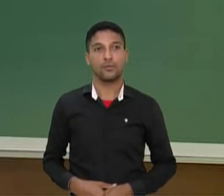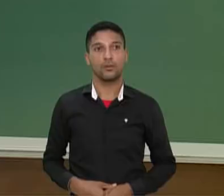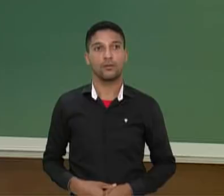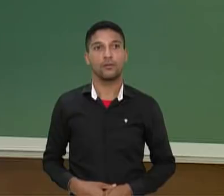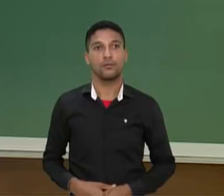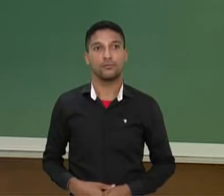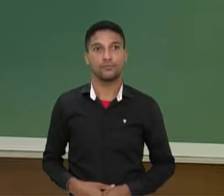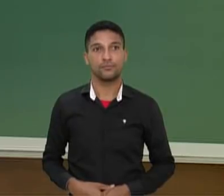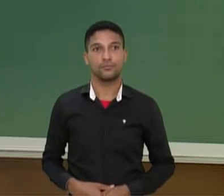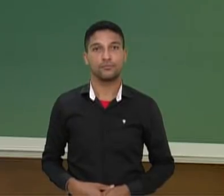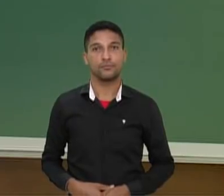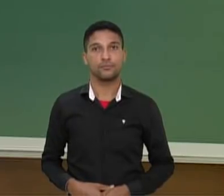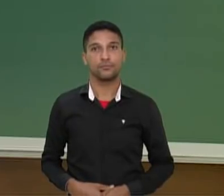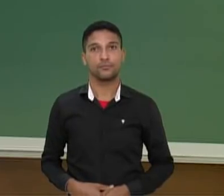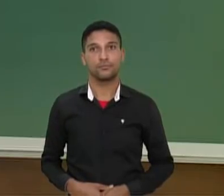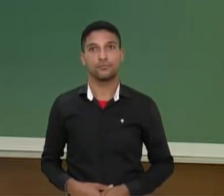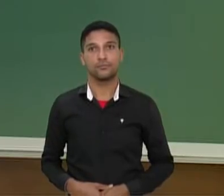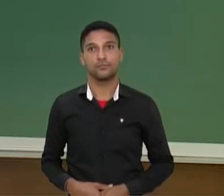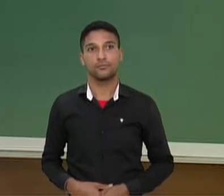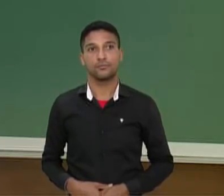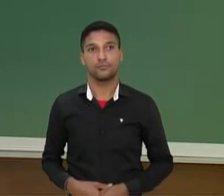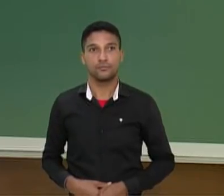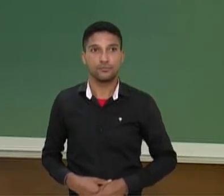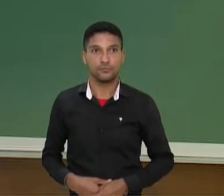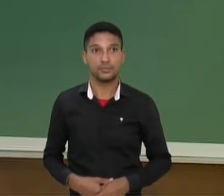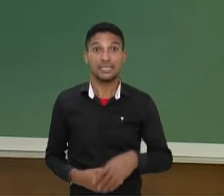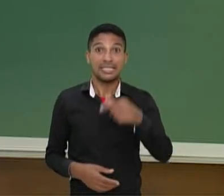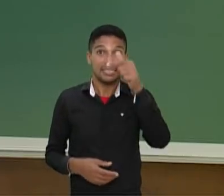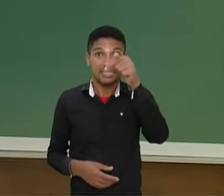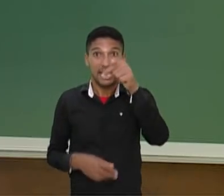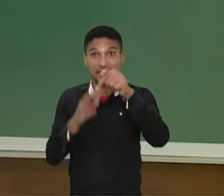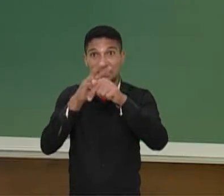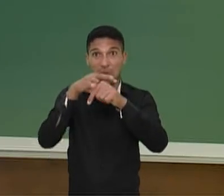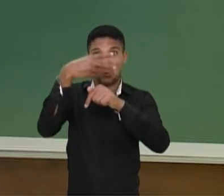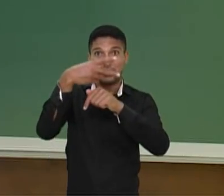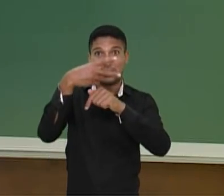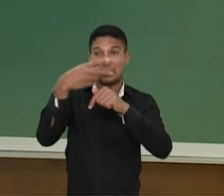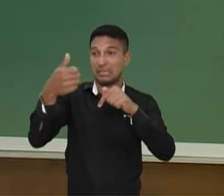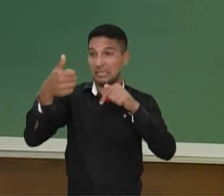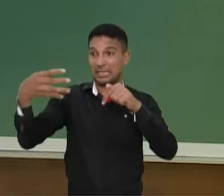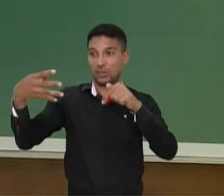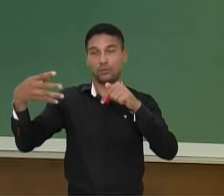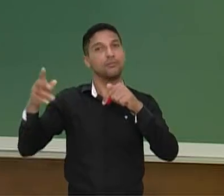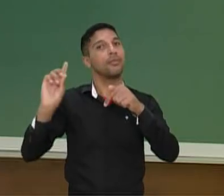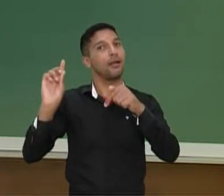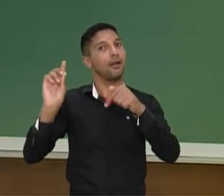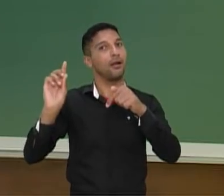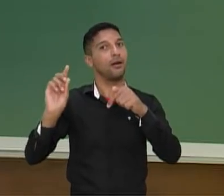42m, mais 7 ao quadrado não é 14, é 7 vezes 7, que é